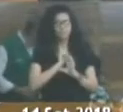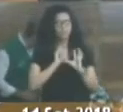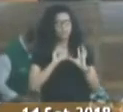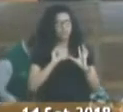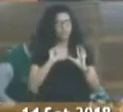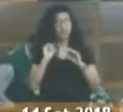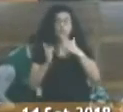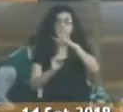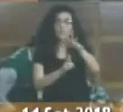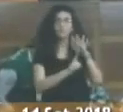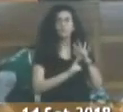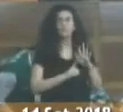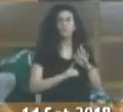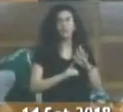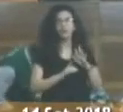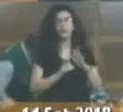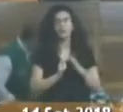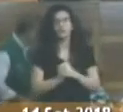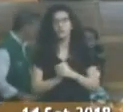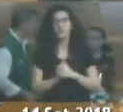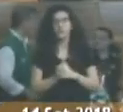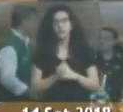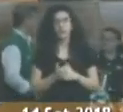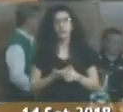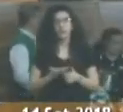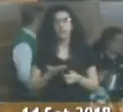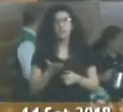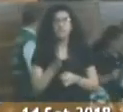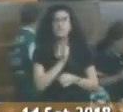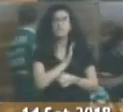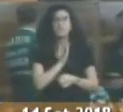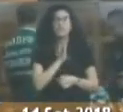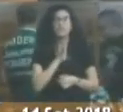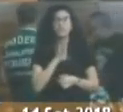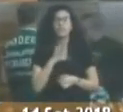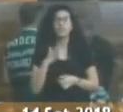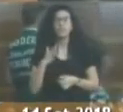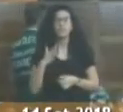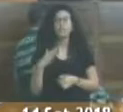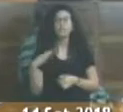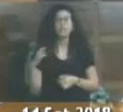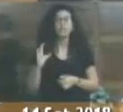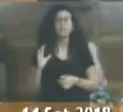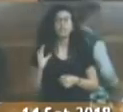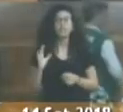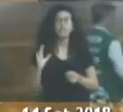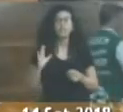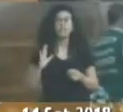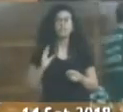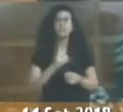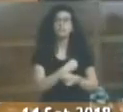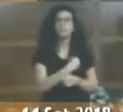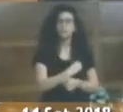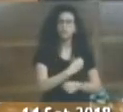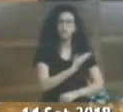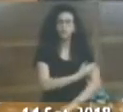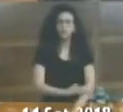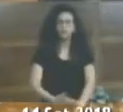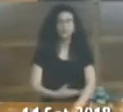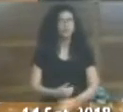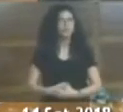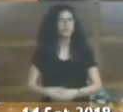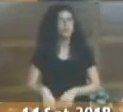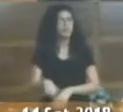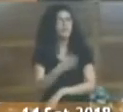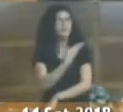desse lugar, a riqueza arquitetônica, do patrimônio arquitetônico, e, sobretudo, a cultura viva. Né? E essa